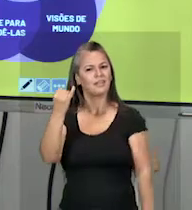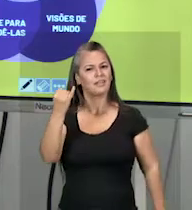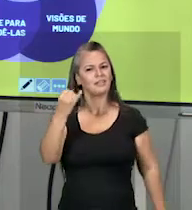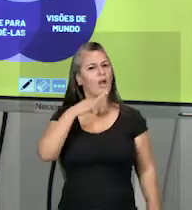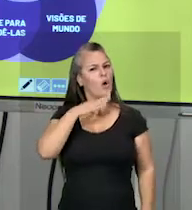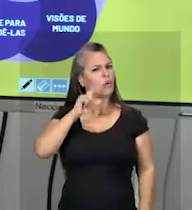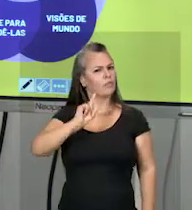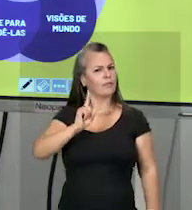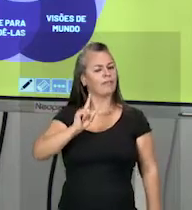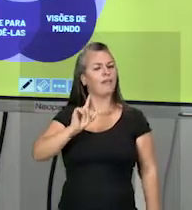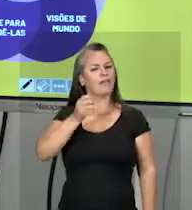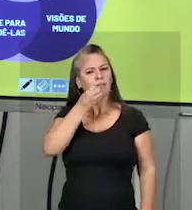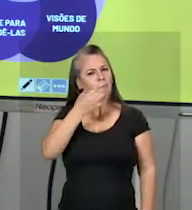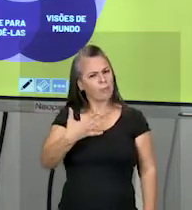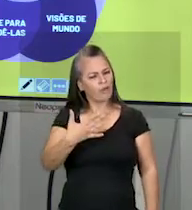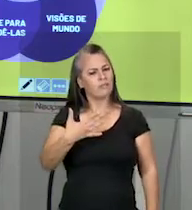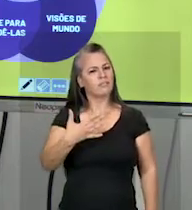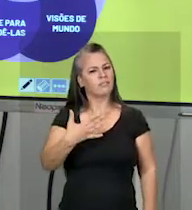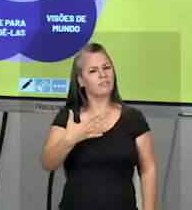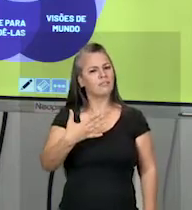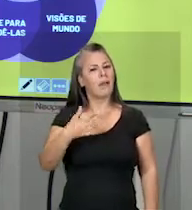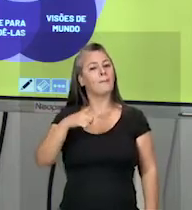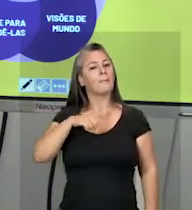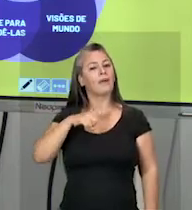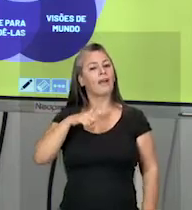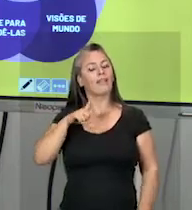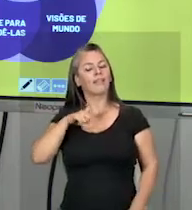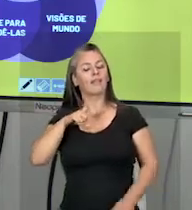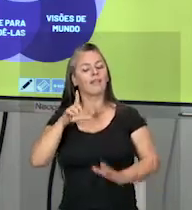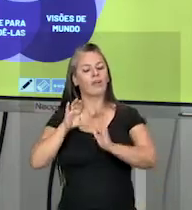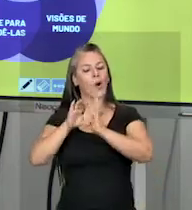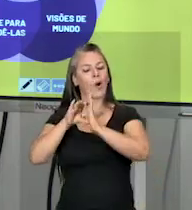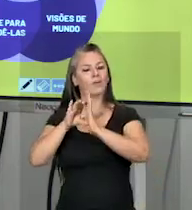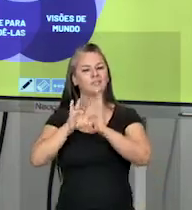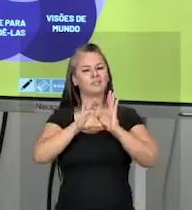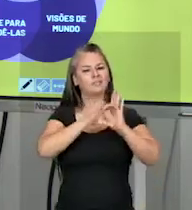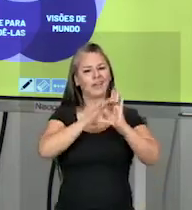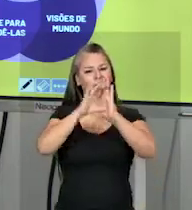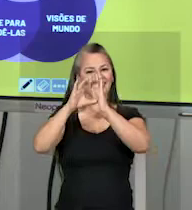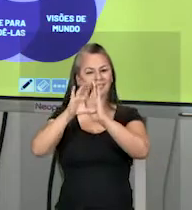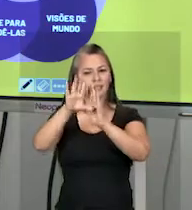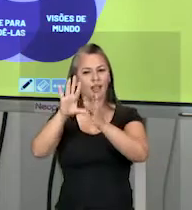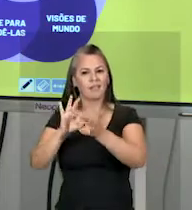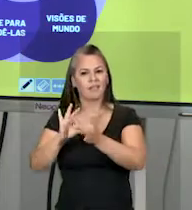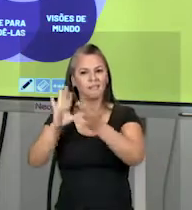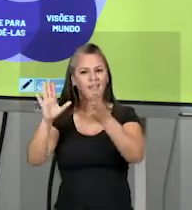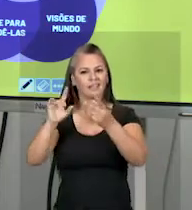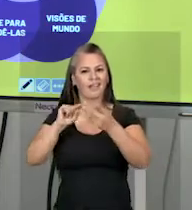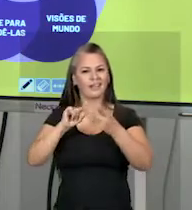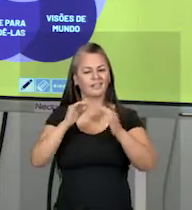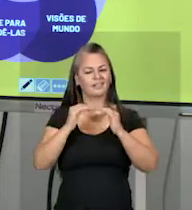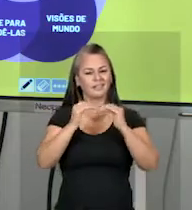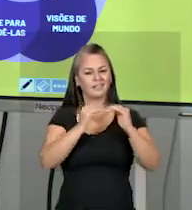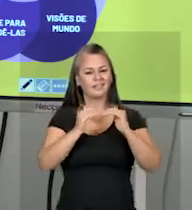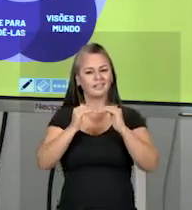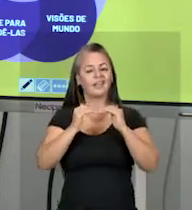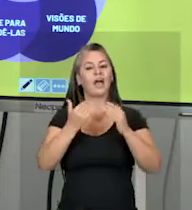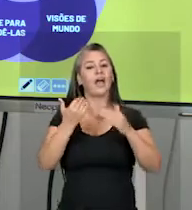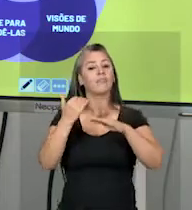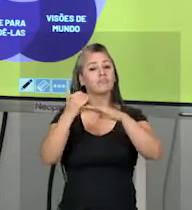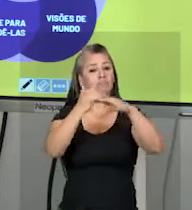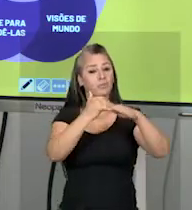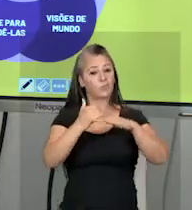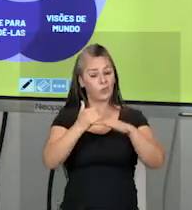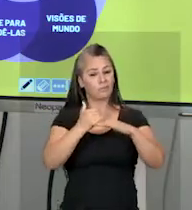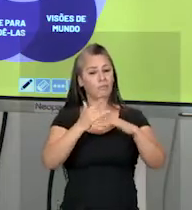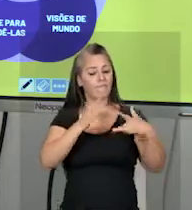né? Elas são compostas por conceitos, liberdade, igualdade, fraternidade, justiça. Esses conceitos